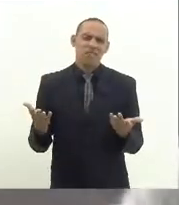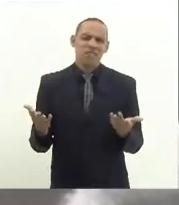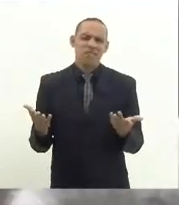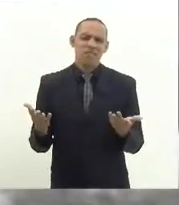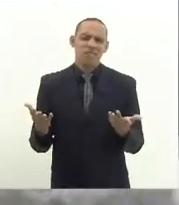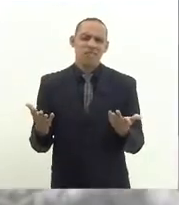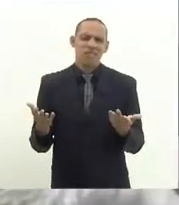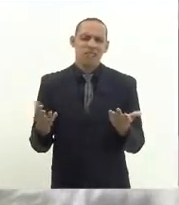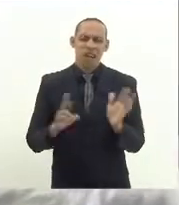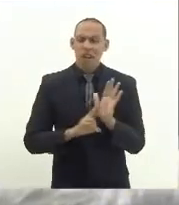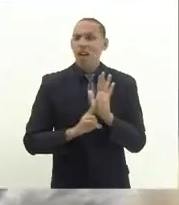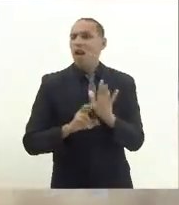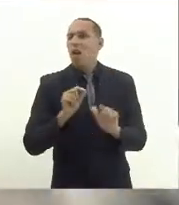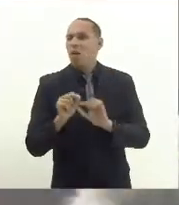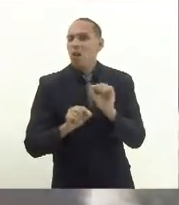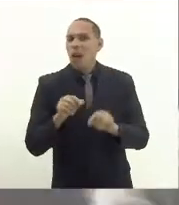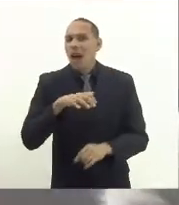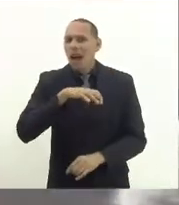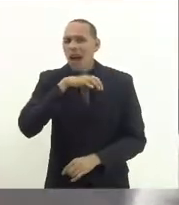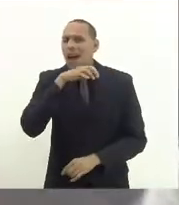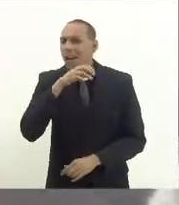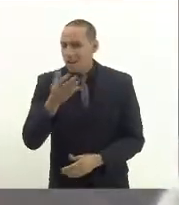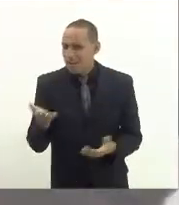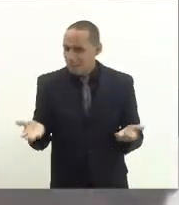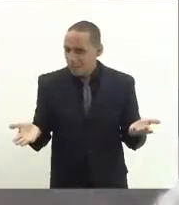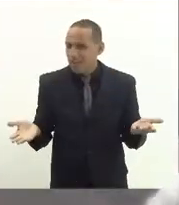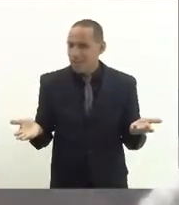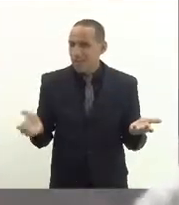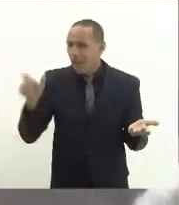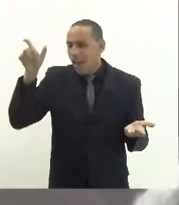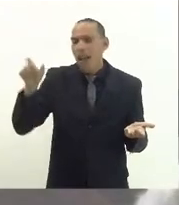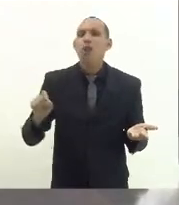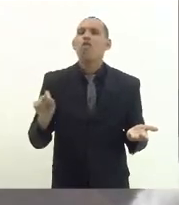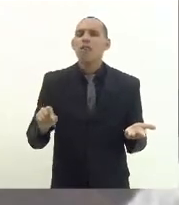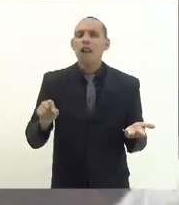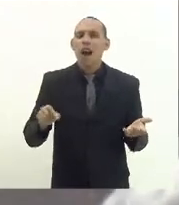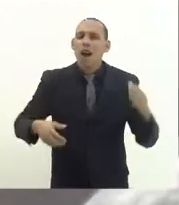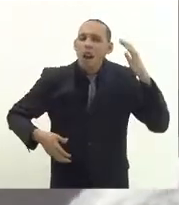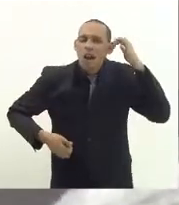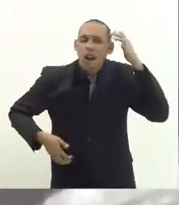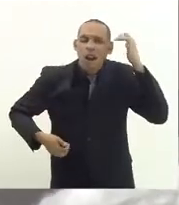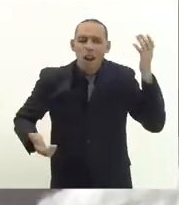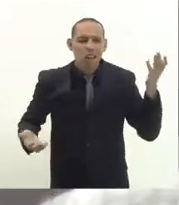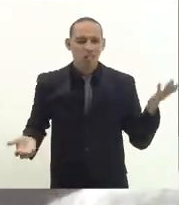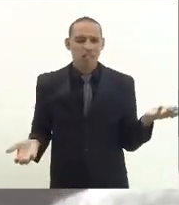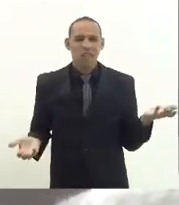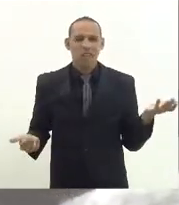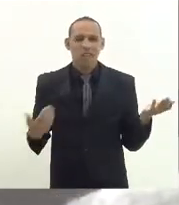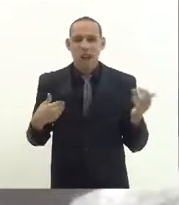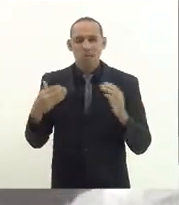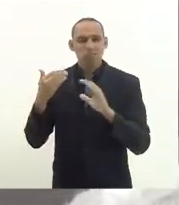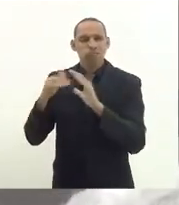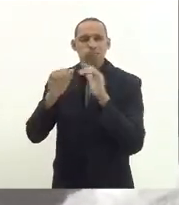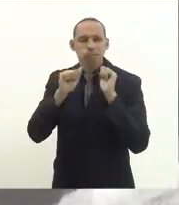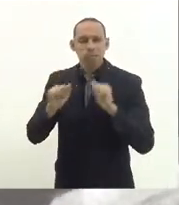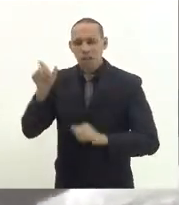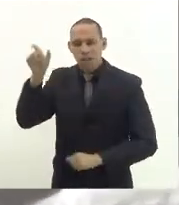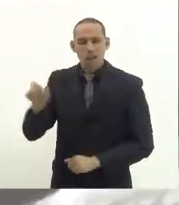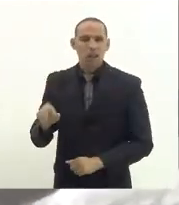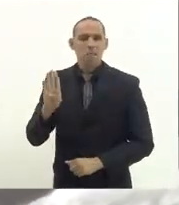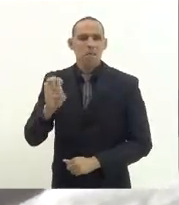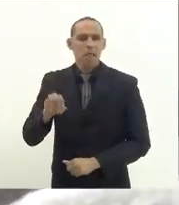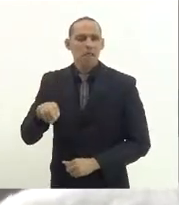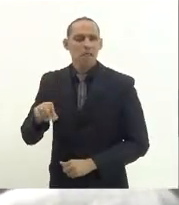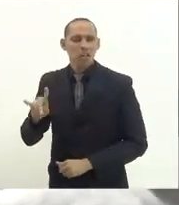alusão a um animal né como se ela fosse uma macaca então Já encaminhei Bom dia da deputada